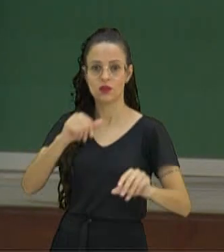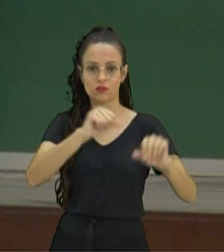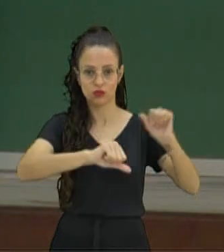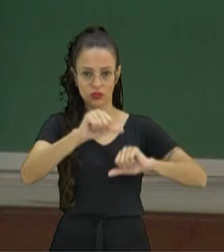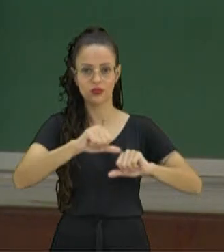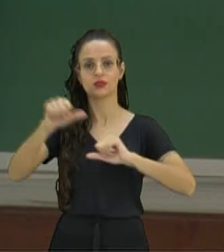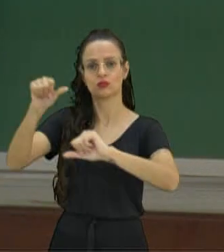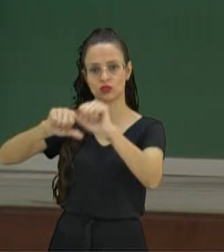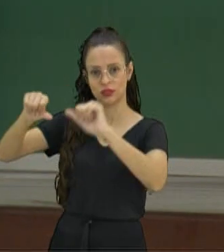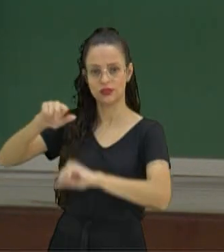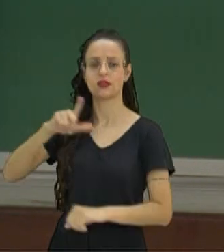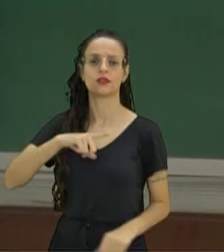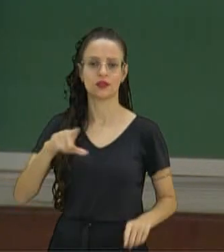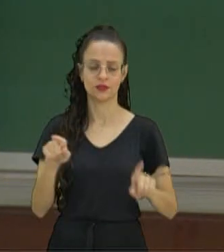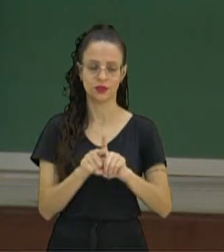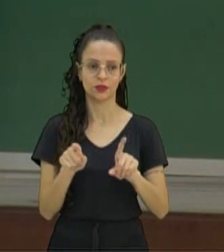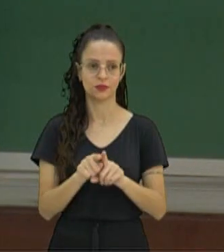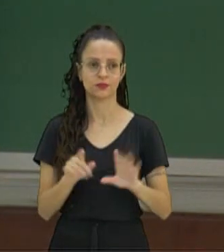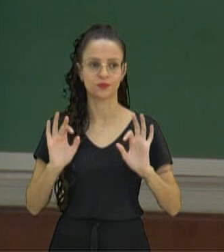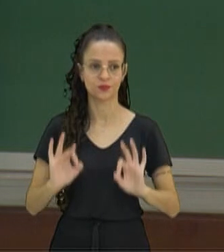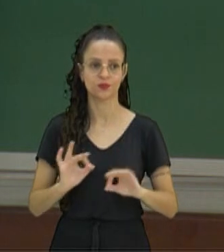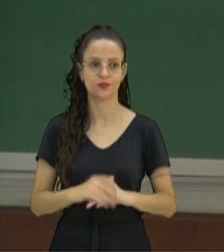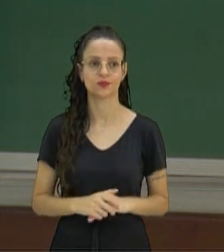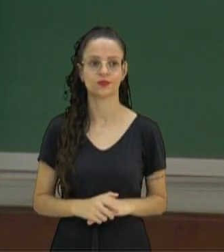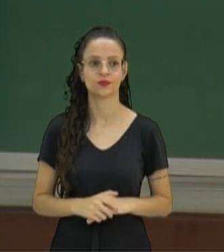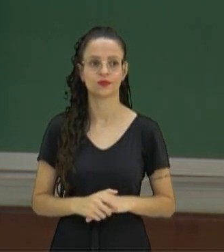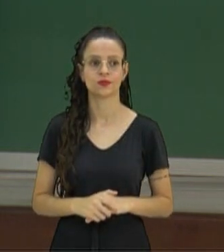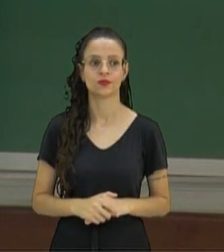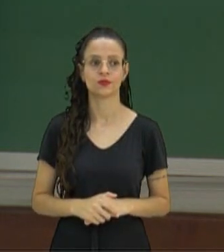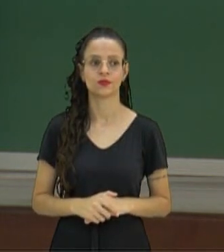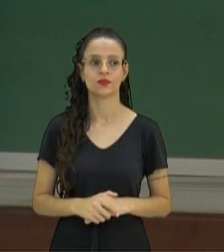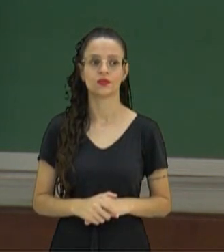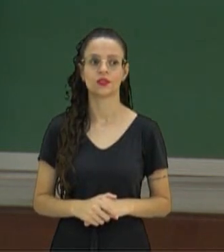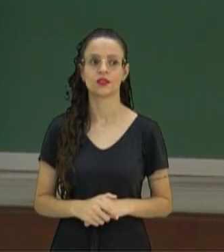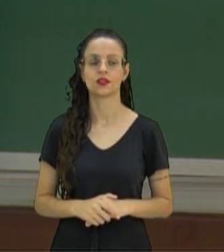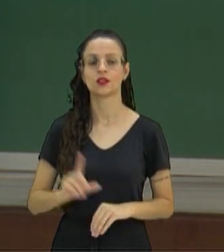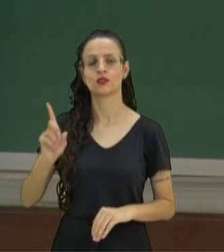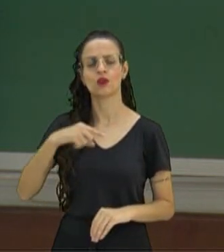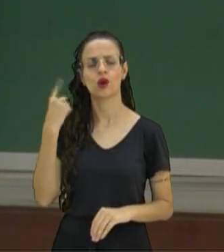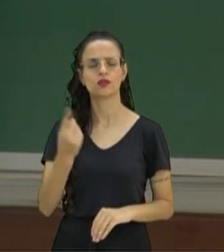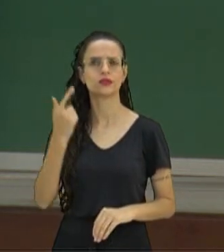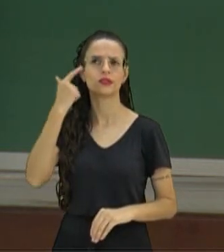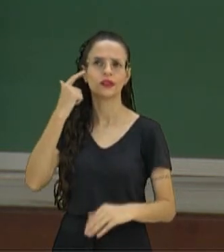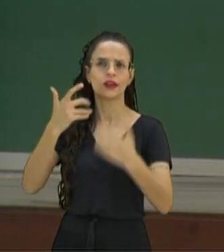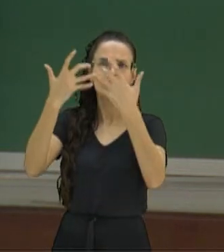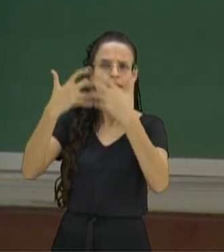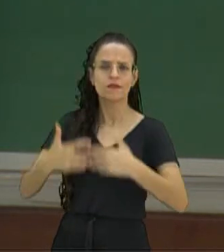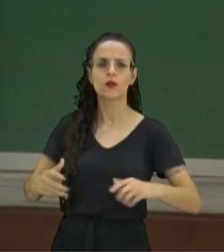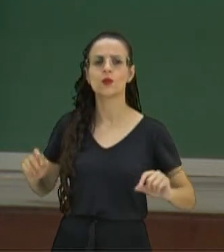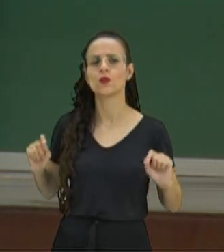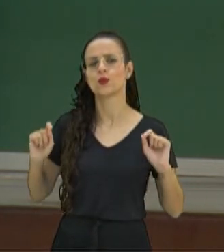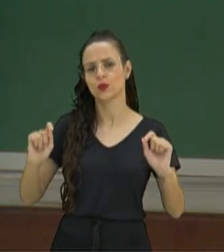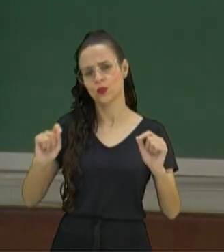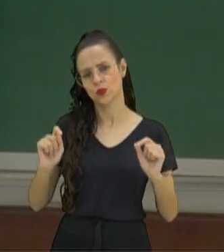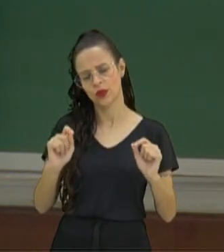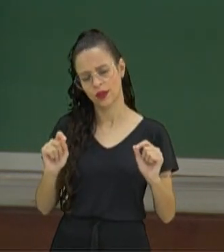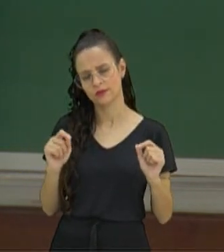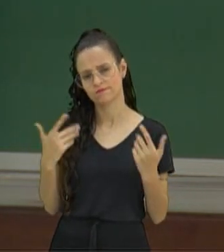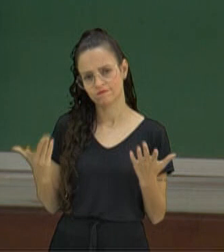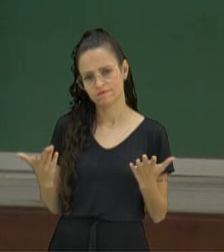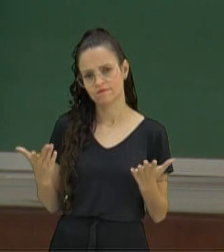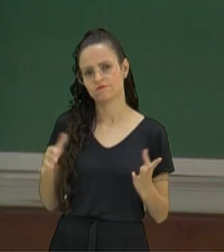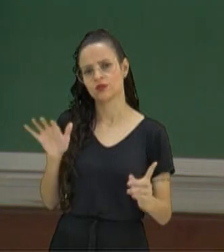ali eu vou ter essa alteração na paisagem, certo? E aí, é possível chegar a que reflexão a partir dessa ideia